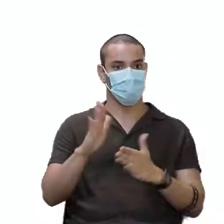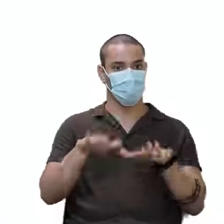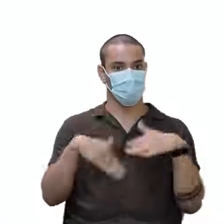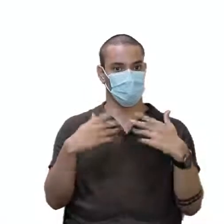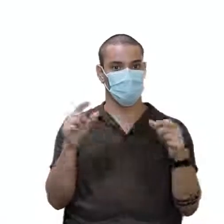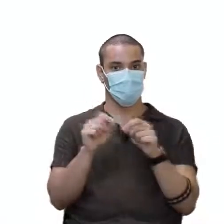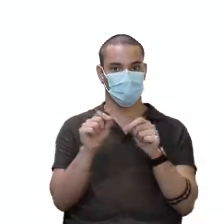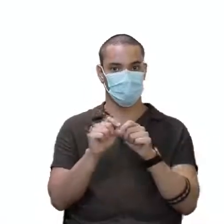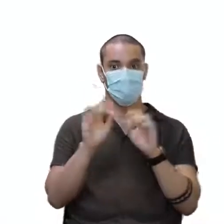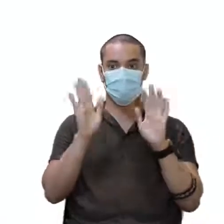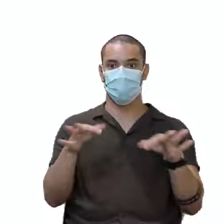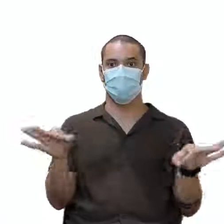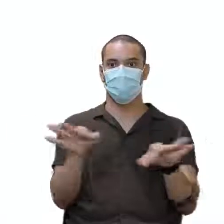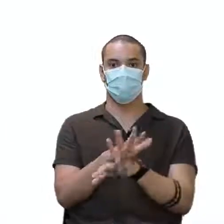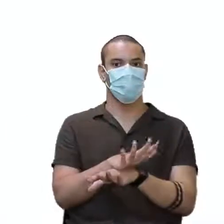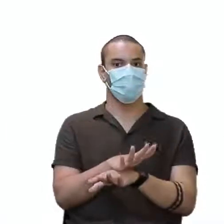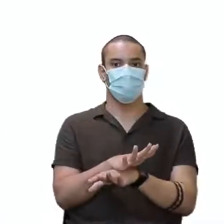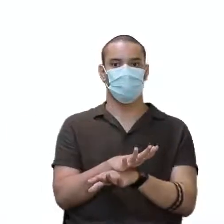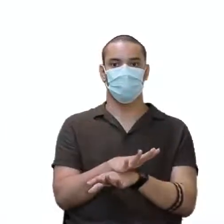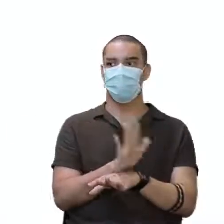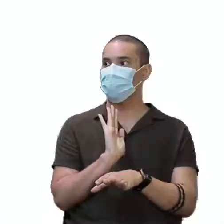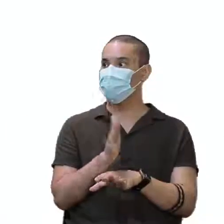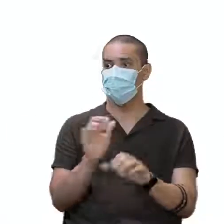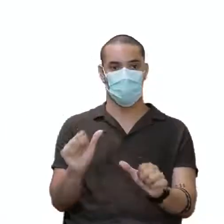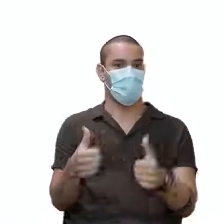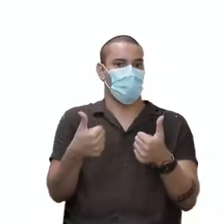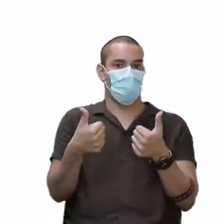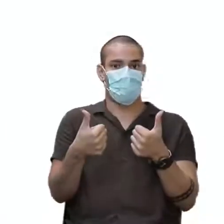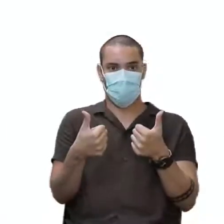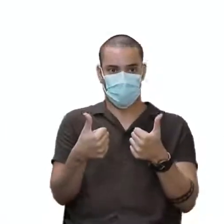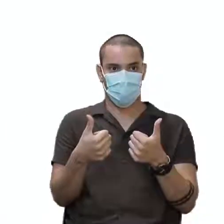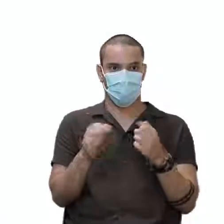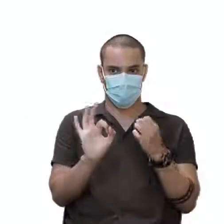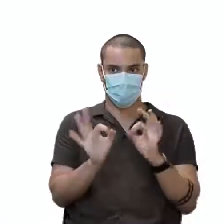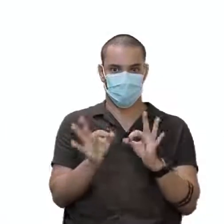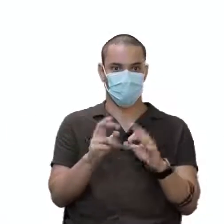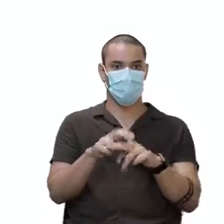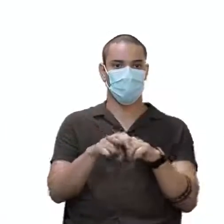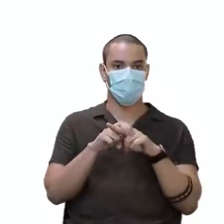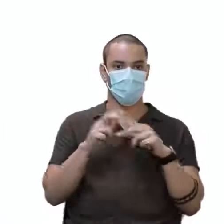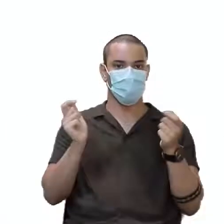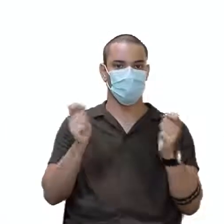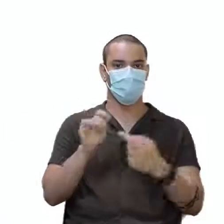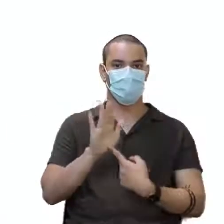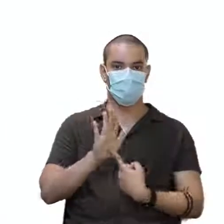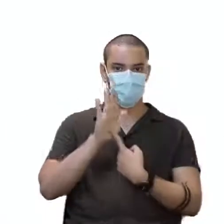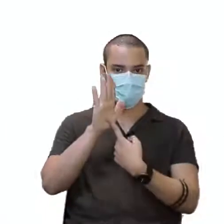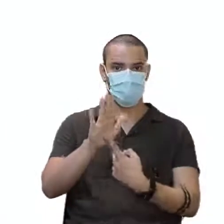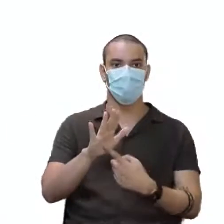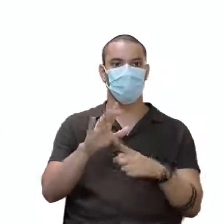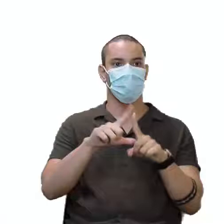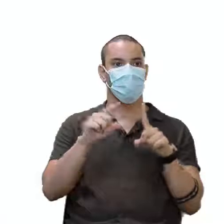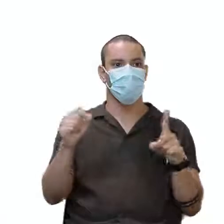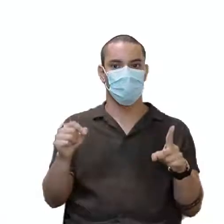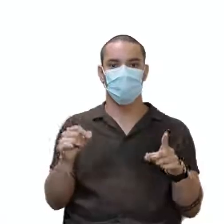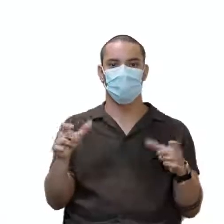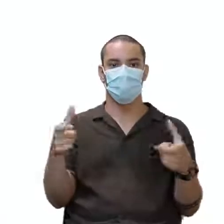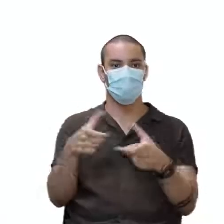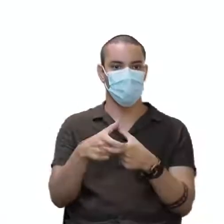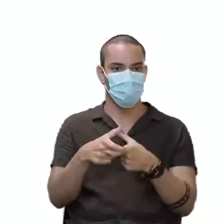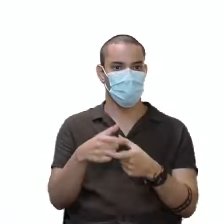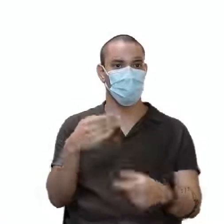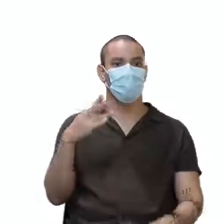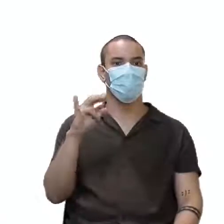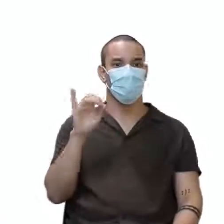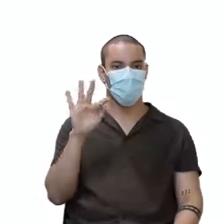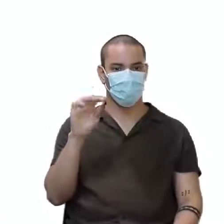então, as condições já não estão tão desfavoráveis, ok? E permite o aparecimento de plantas de pequeno porte, as